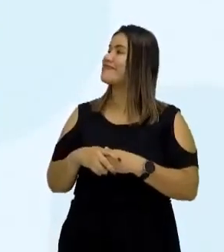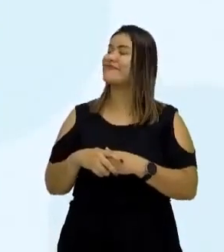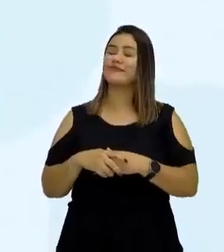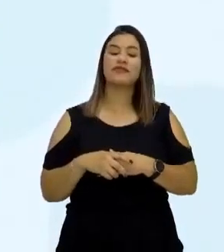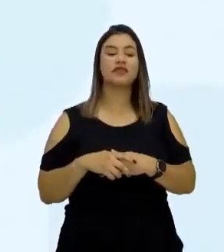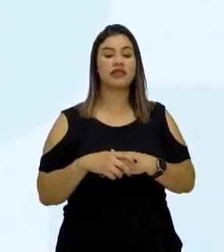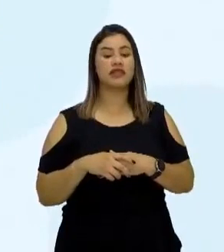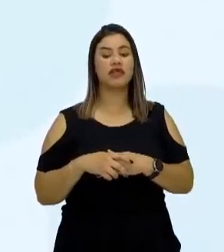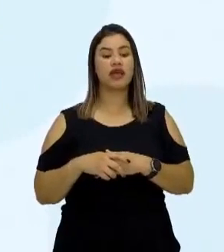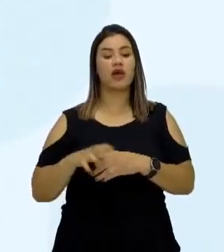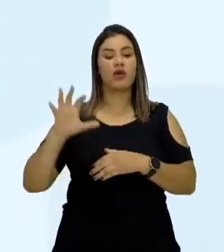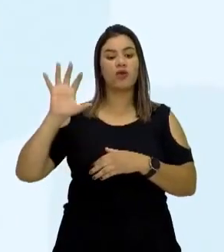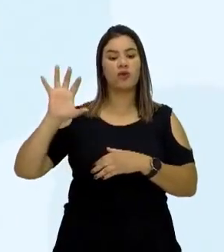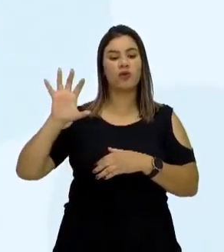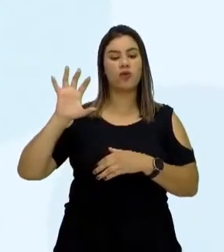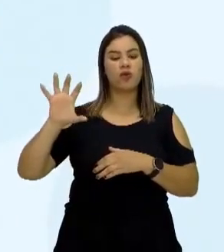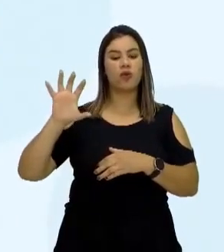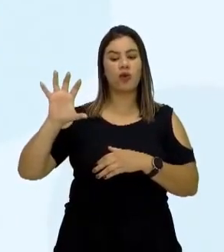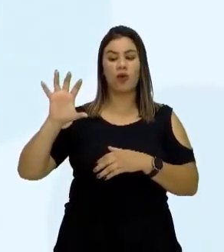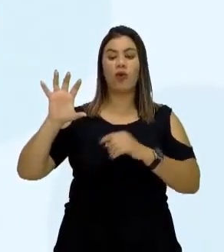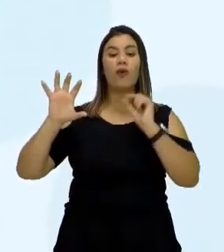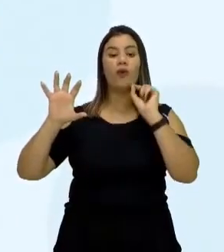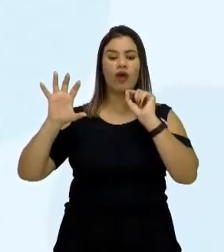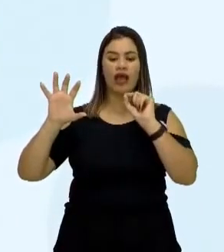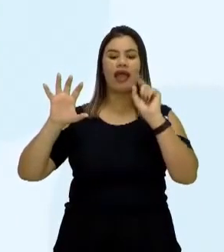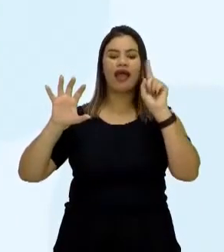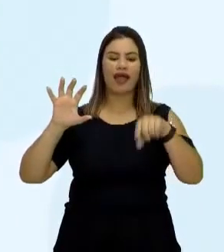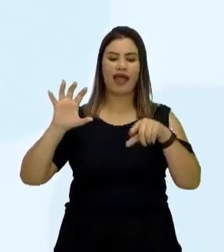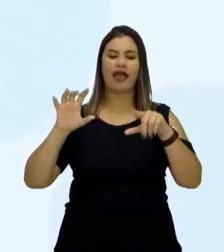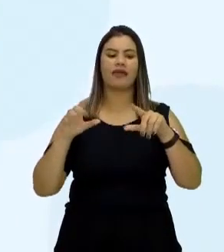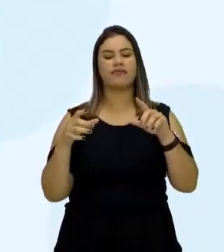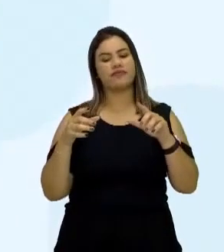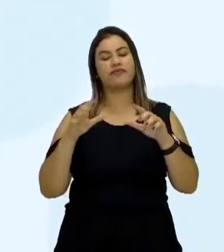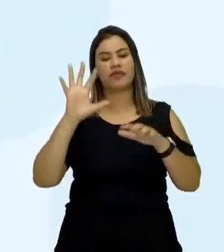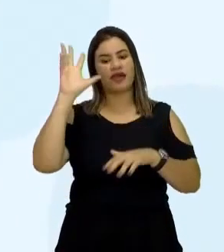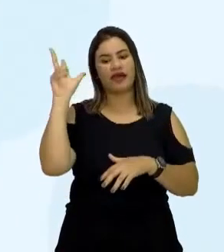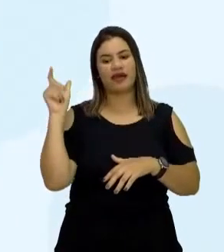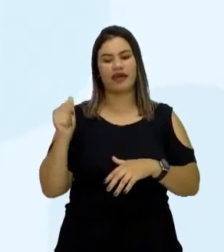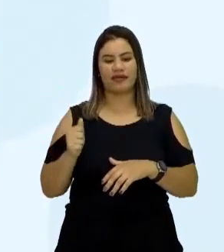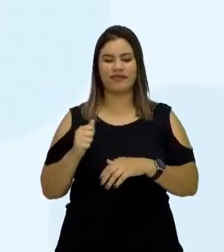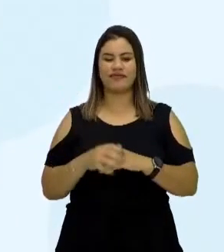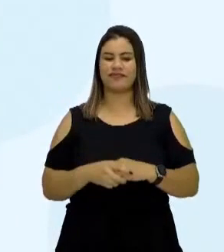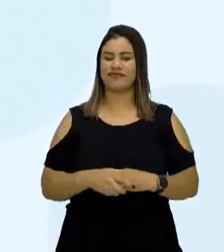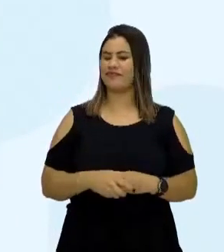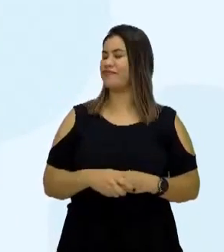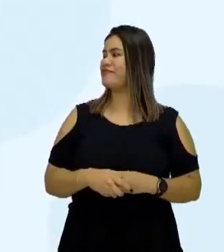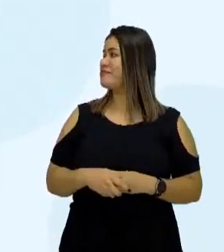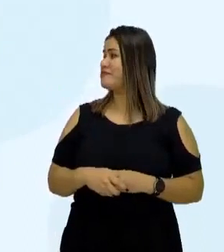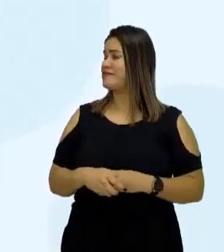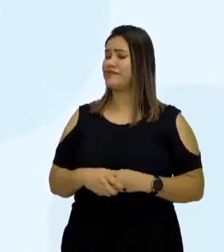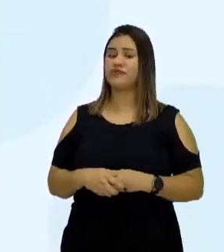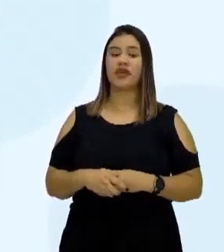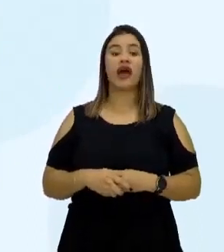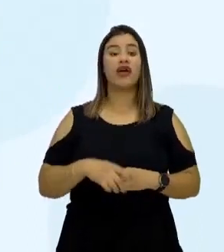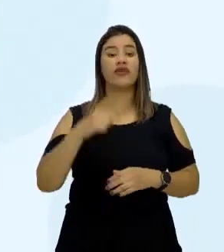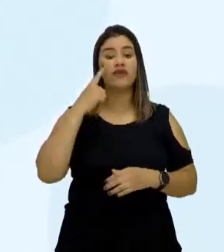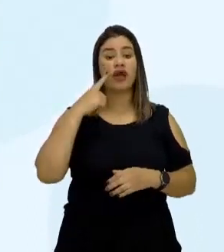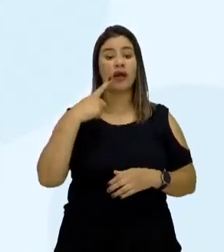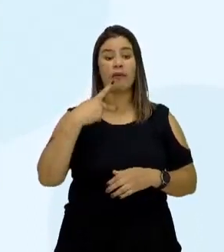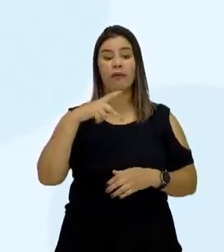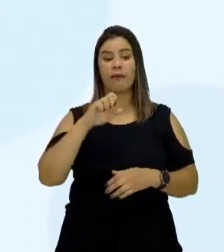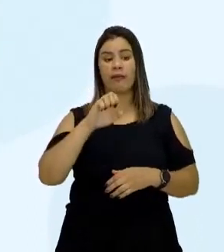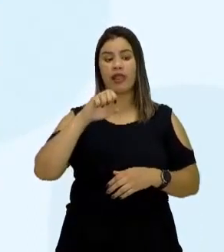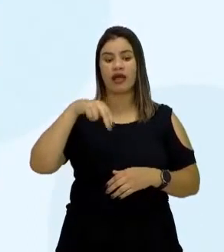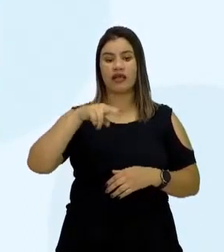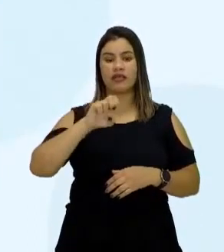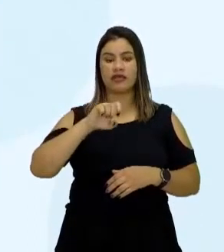localização do continente africano. Está lá a setinha mostrando lá o continente, né? Logicamente é um planisfério, né? Então a gente está vendo